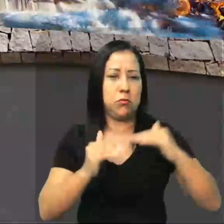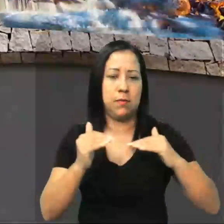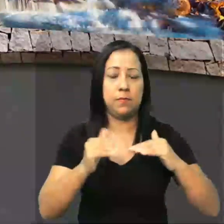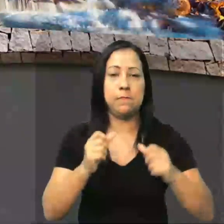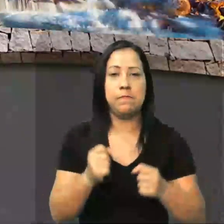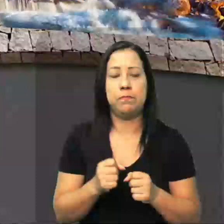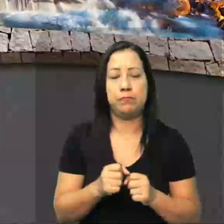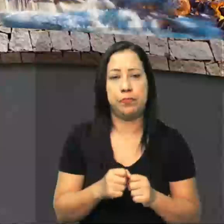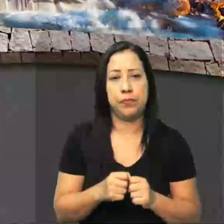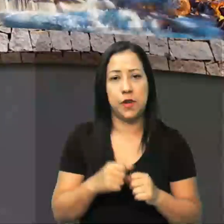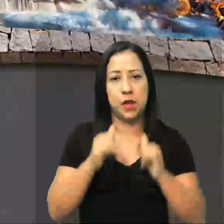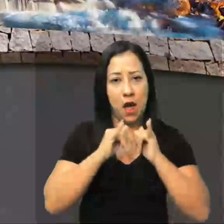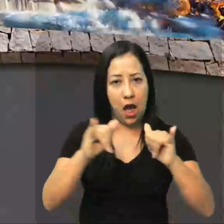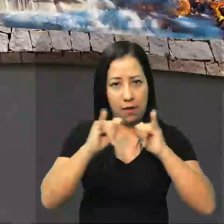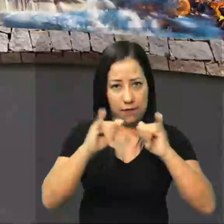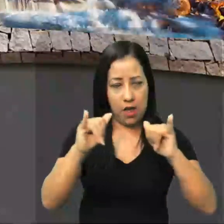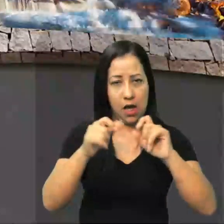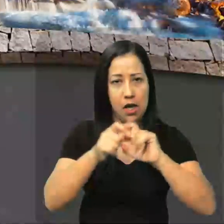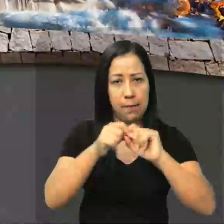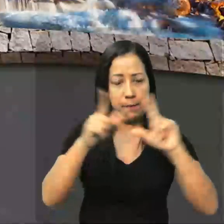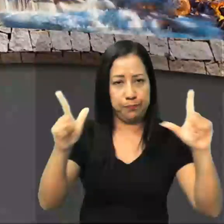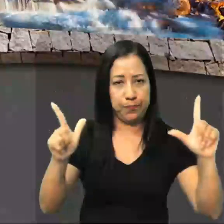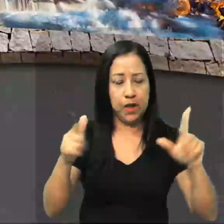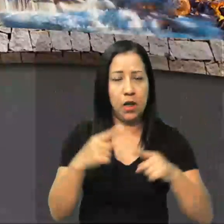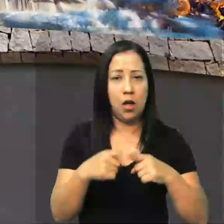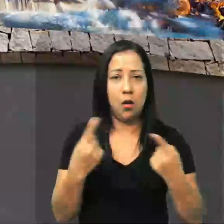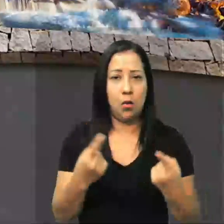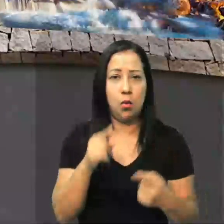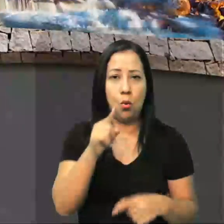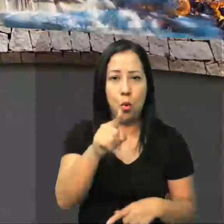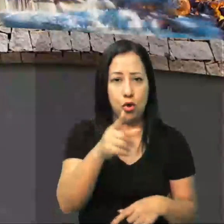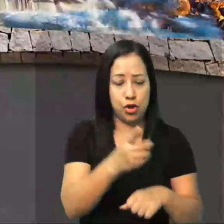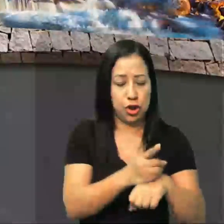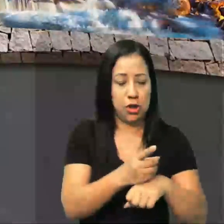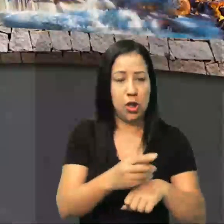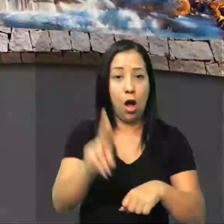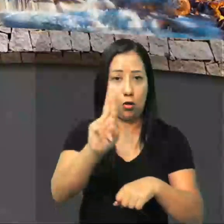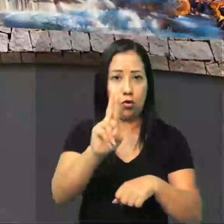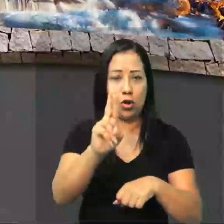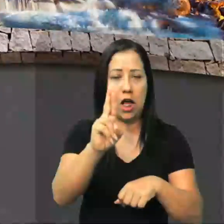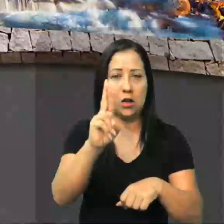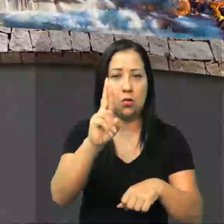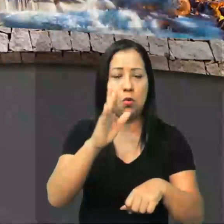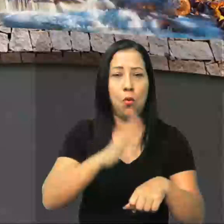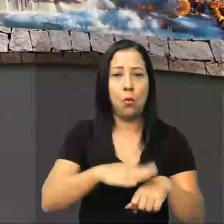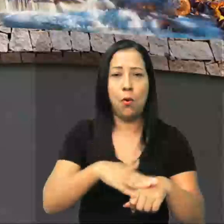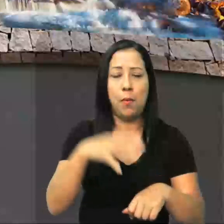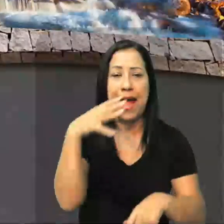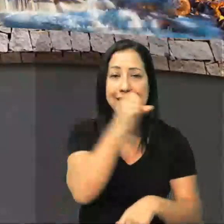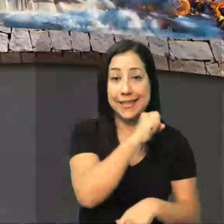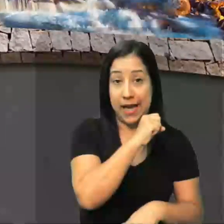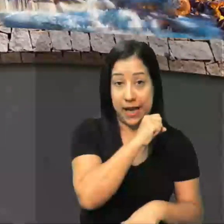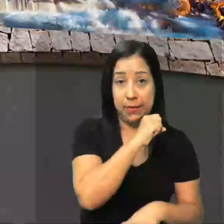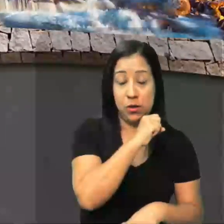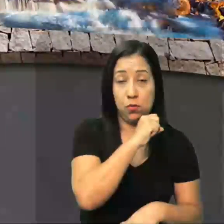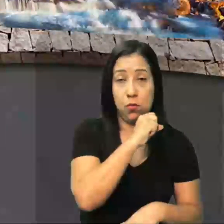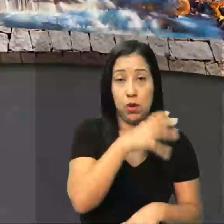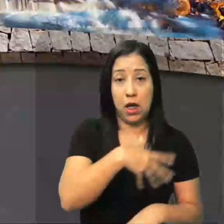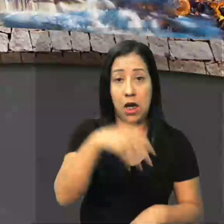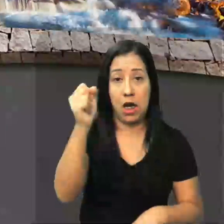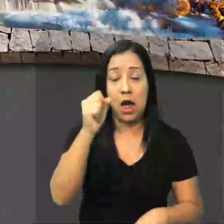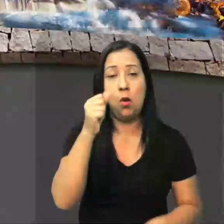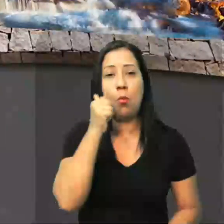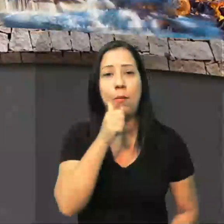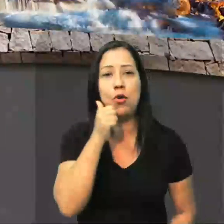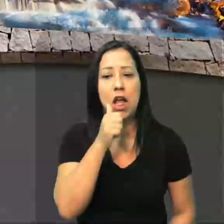vocês que hoje a pessoa que atingiu o doutorado mais rápido no Brasil é uma mulher. Tá? Foi essa